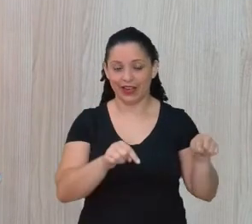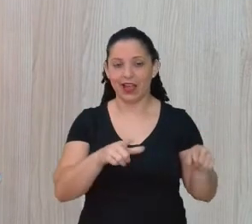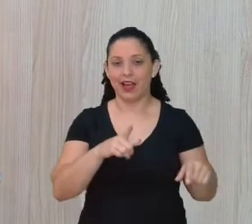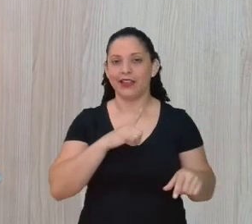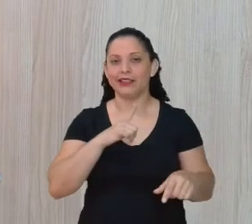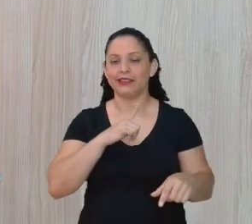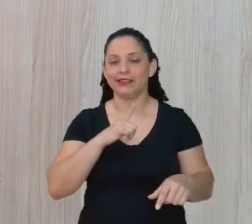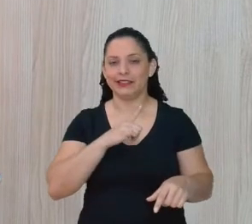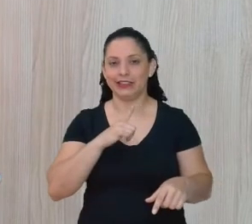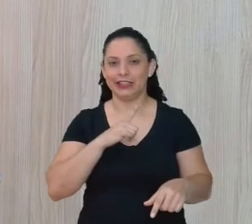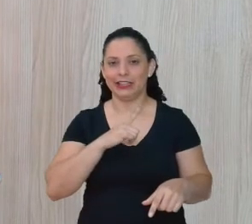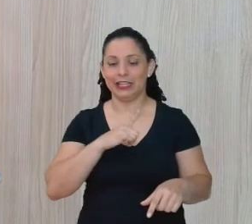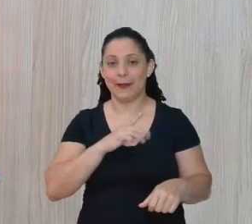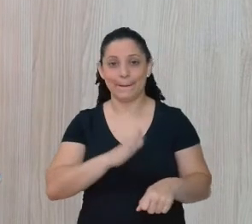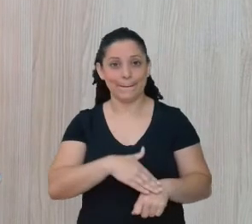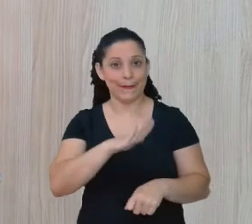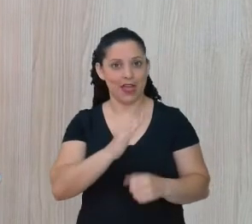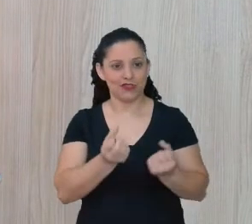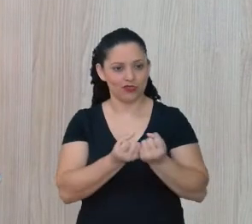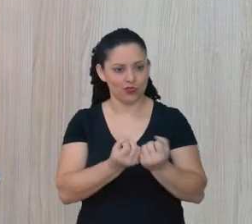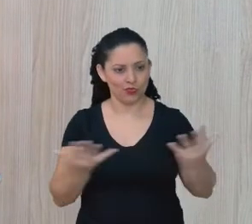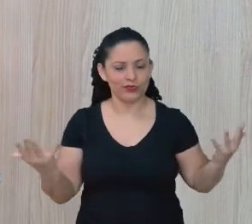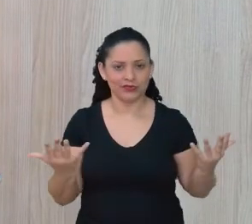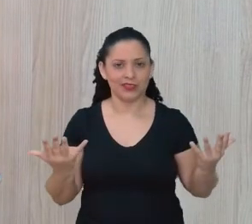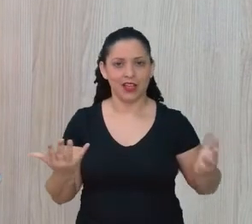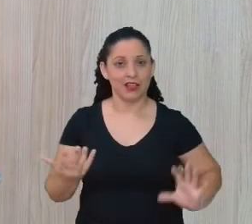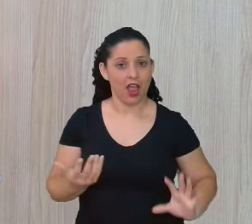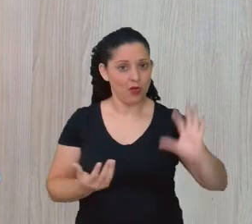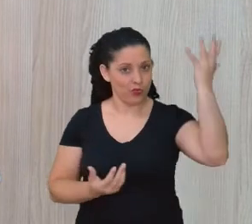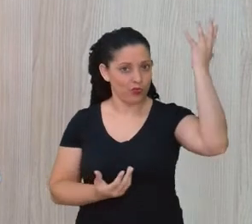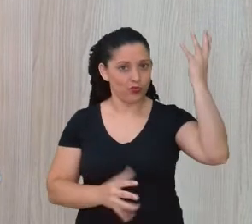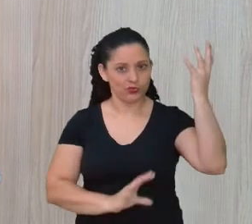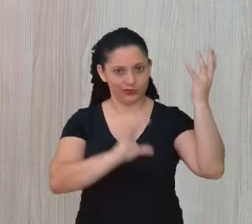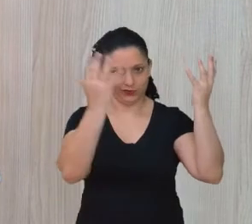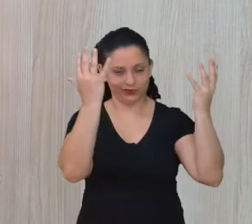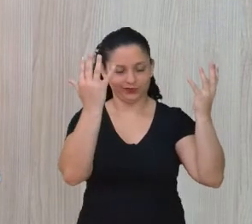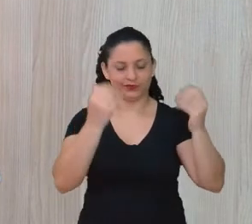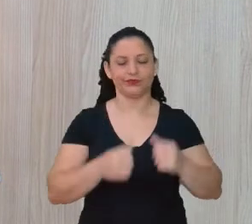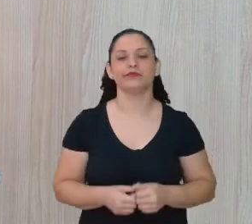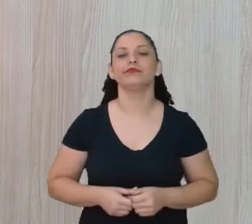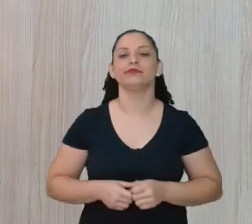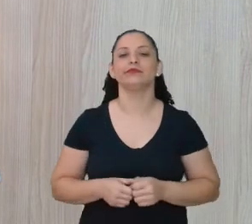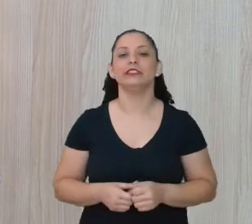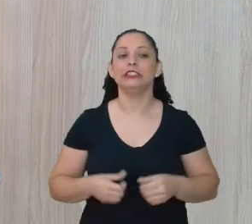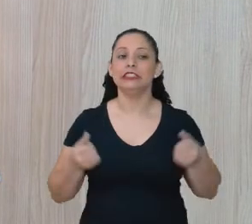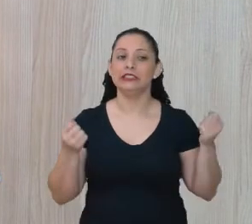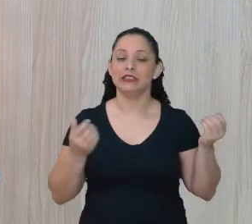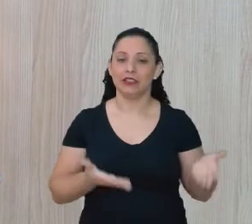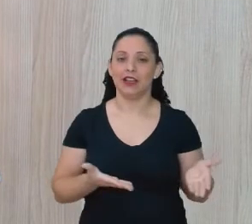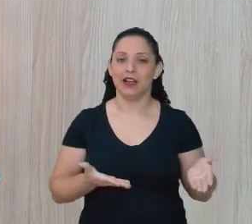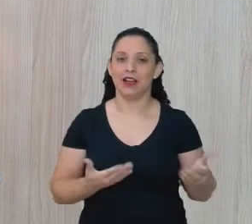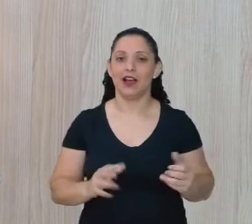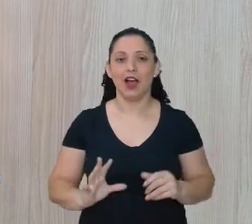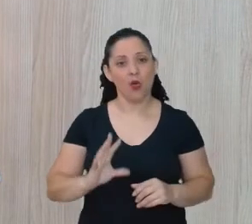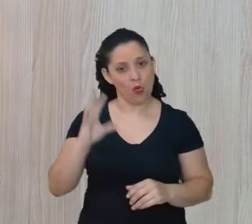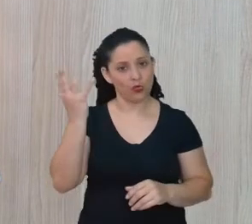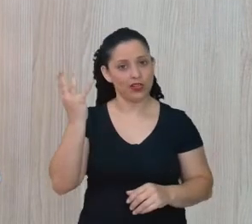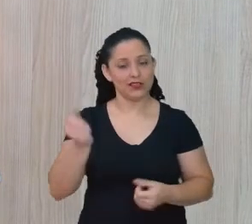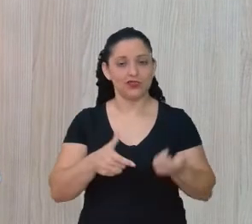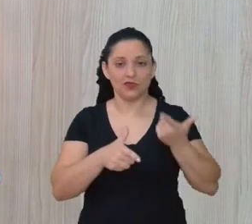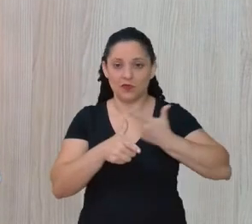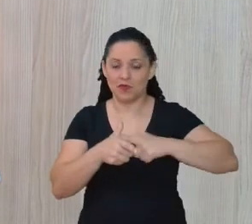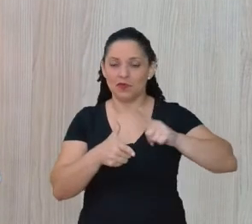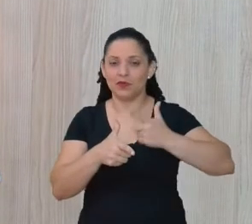mais essa predominância, né, desses fenômenos naturais, e aí acabam realmente acontecendo esses